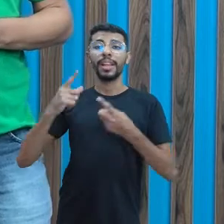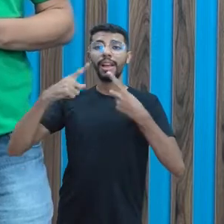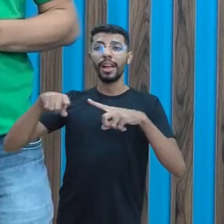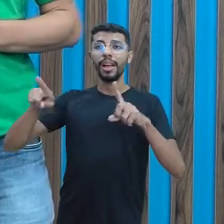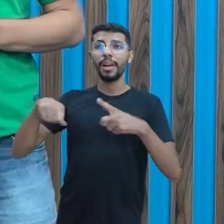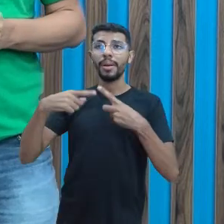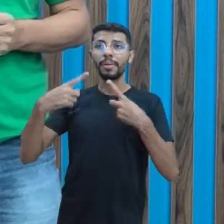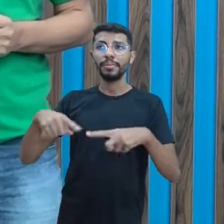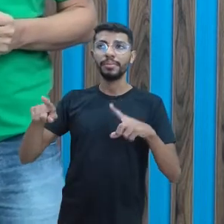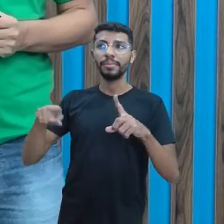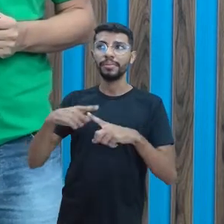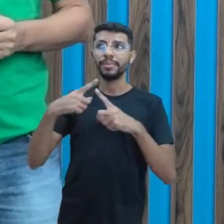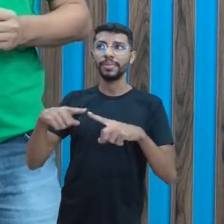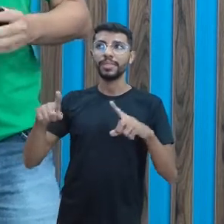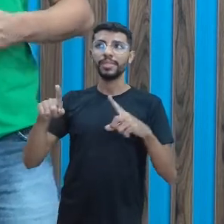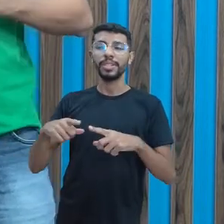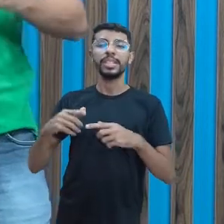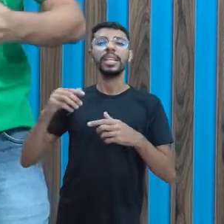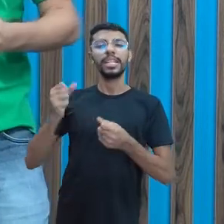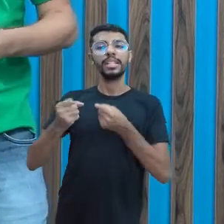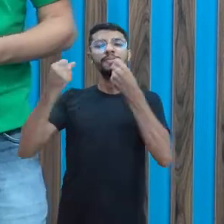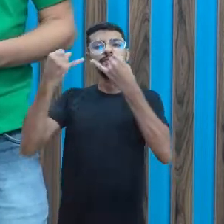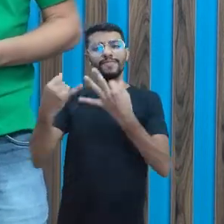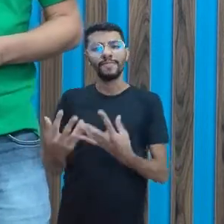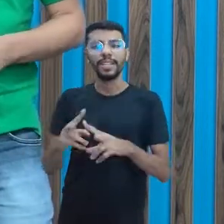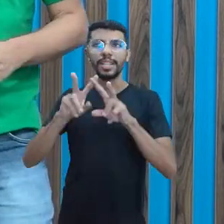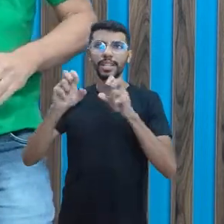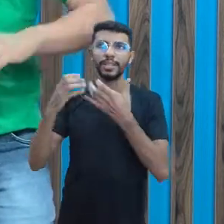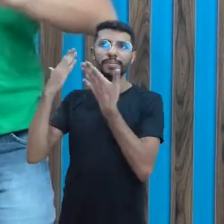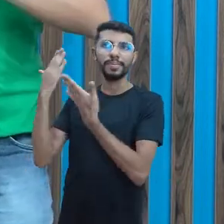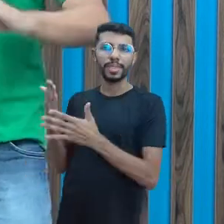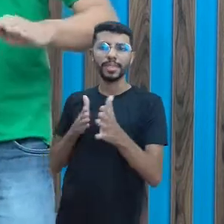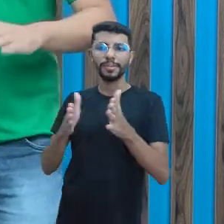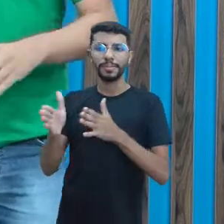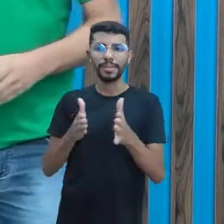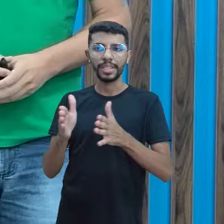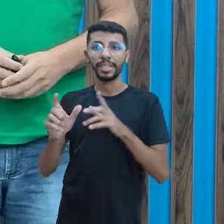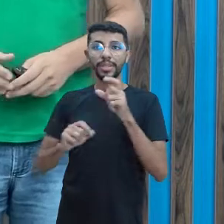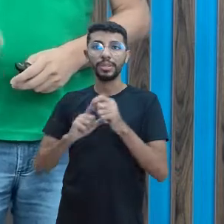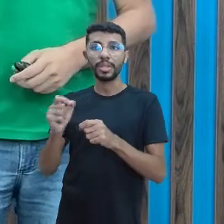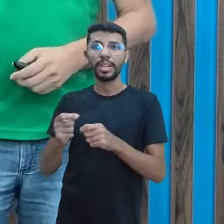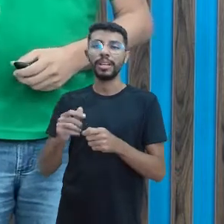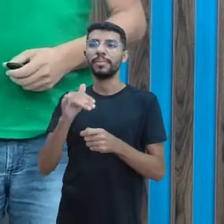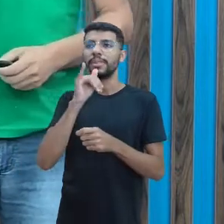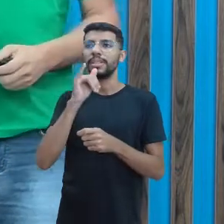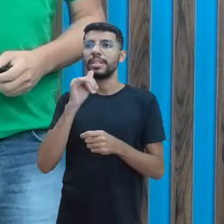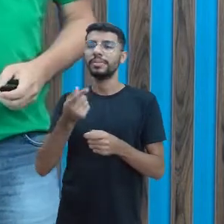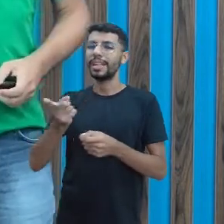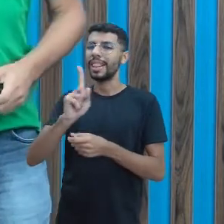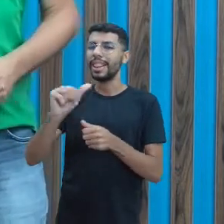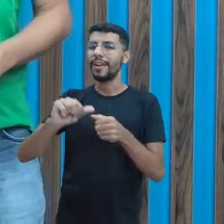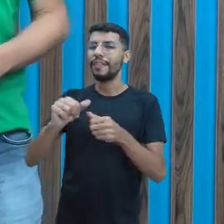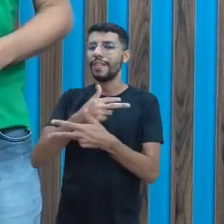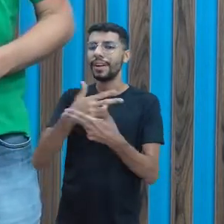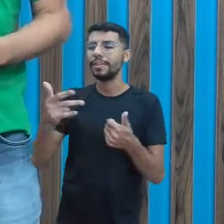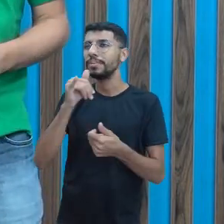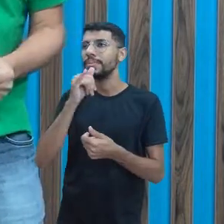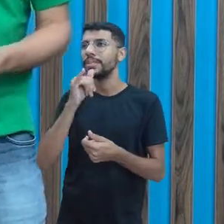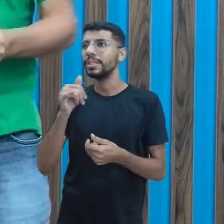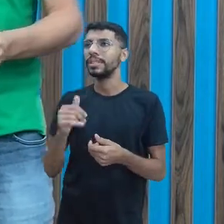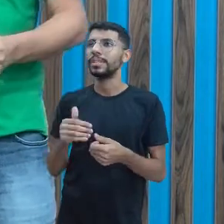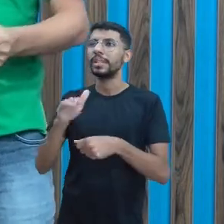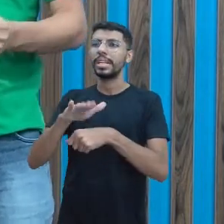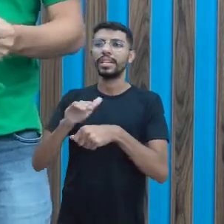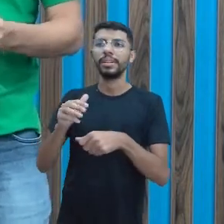colégio de criança, eu não faço não. Eu entendi justamente isso, né? Que não faz essas coisas. O Jeremias, ele é meio que chamado por